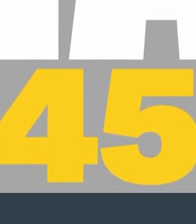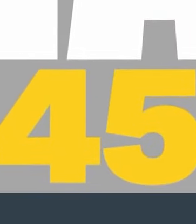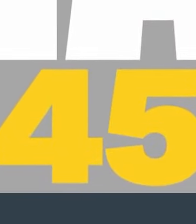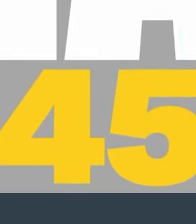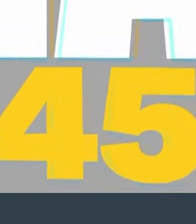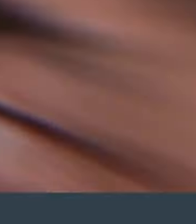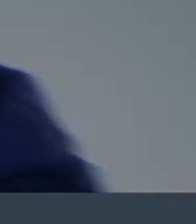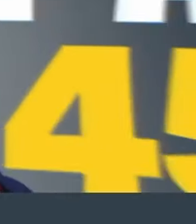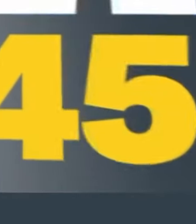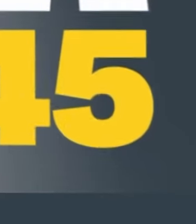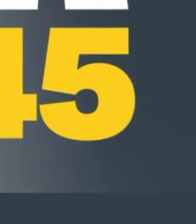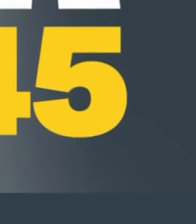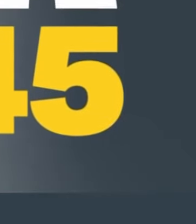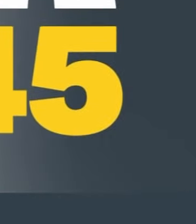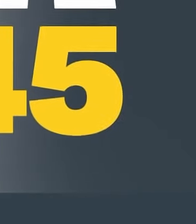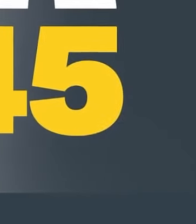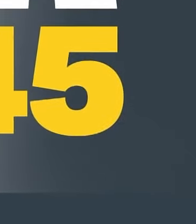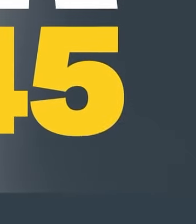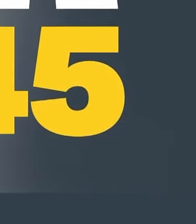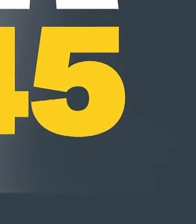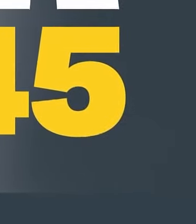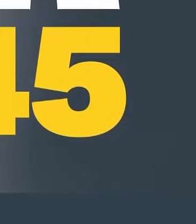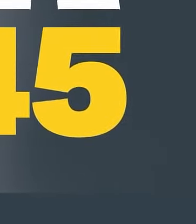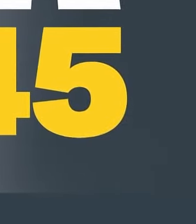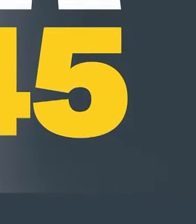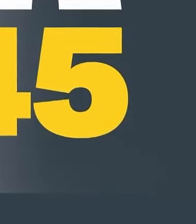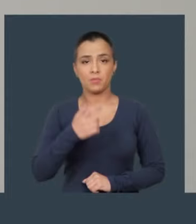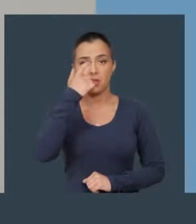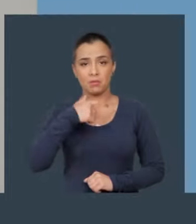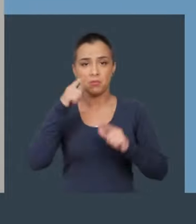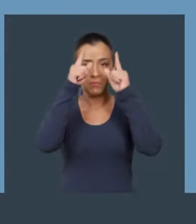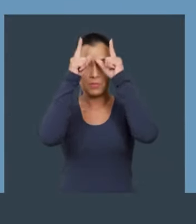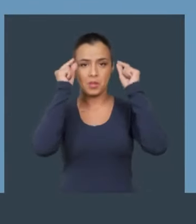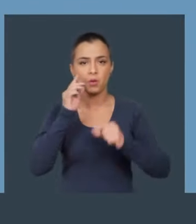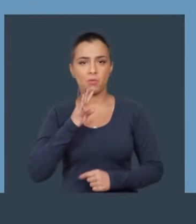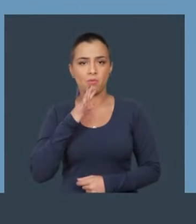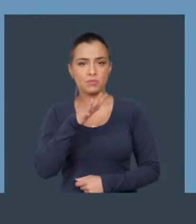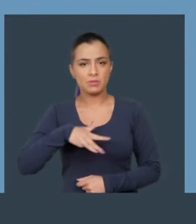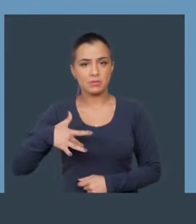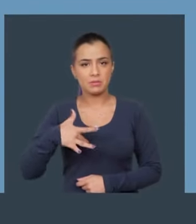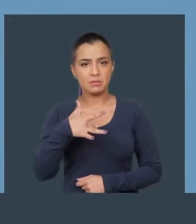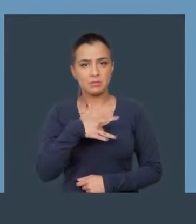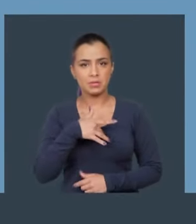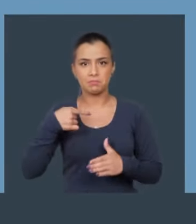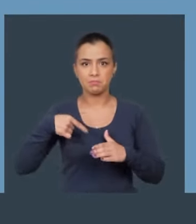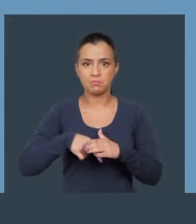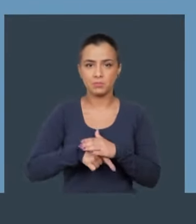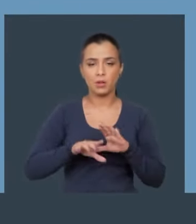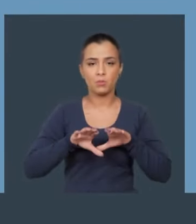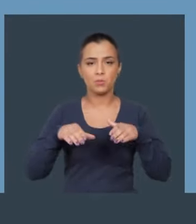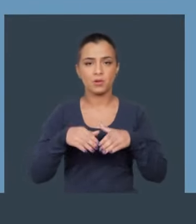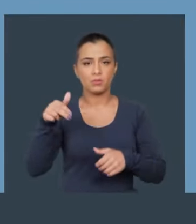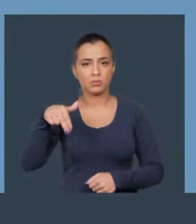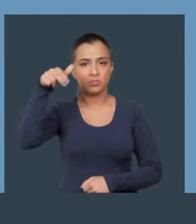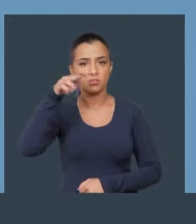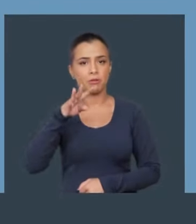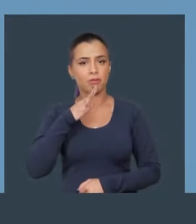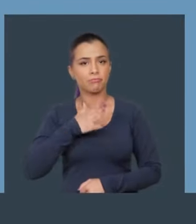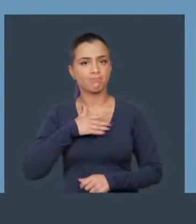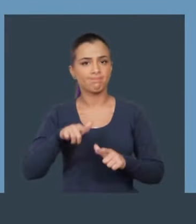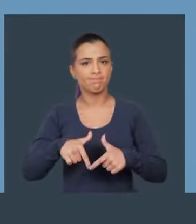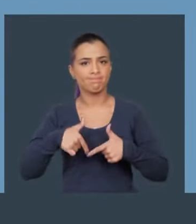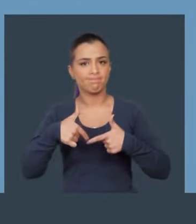1, São Paulo, o prefeito do povão. Como enfermeira, conheço a área da saúde como a palma da minha mão.